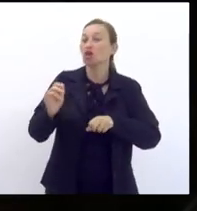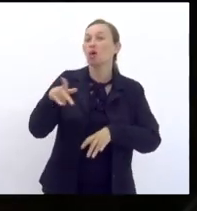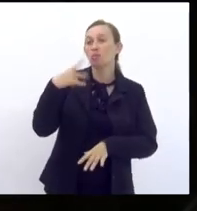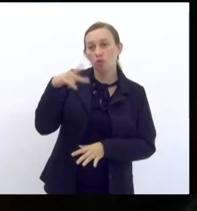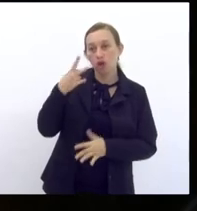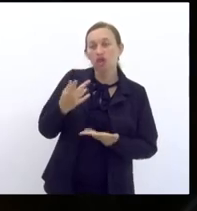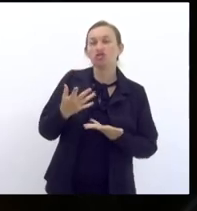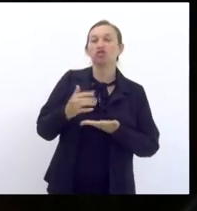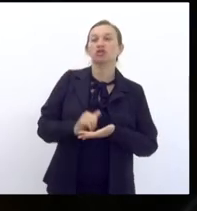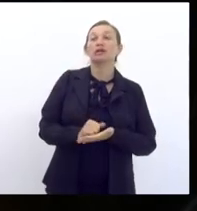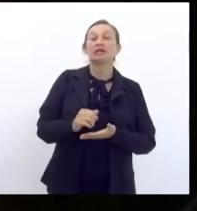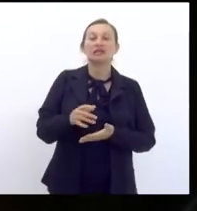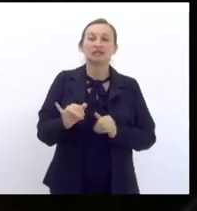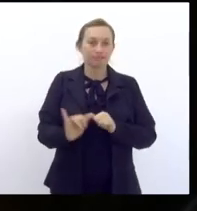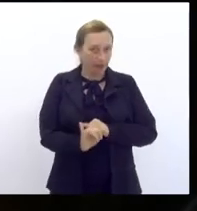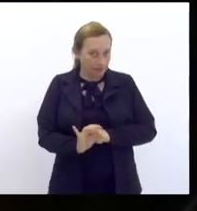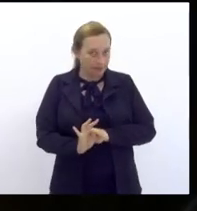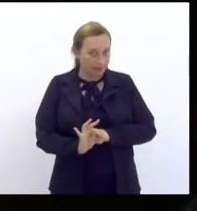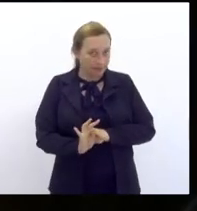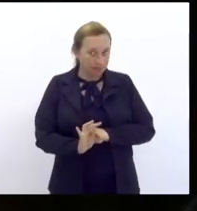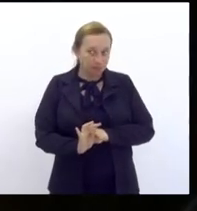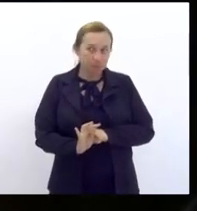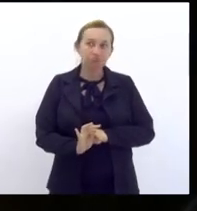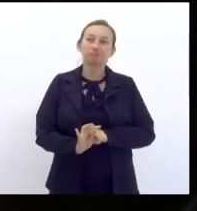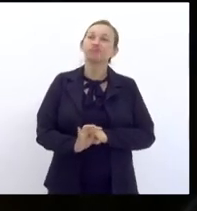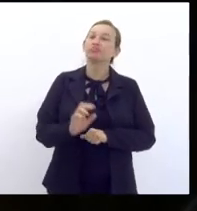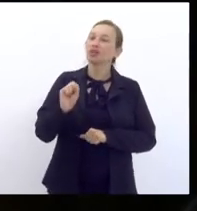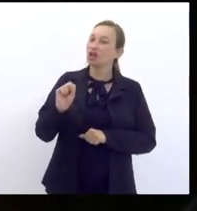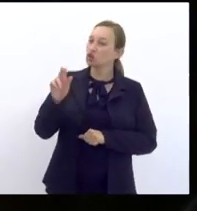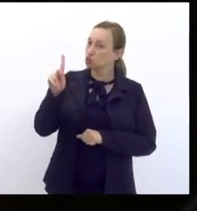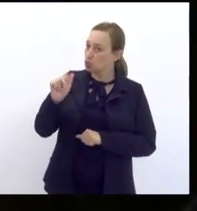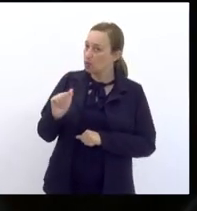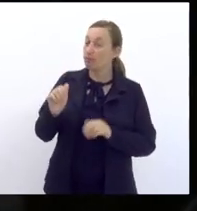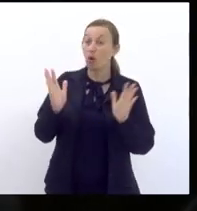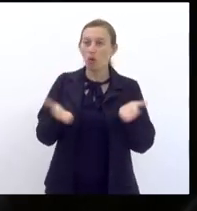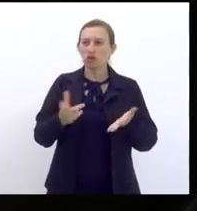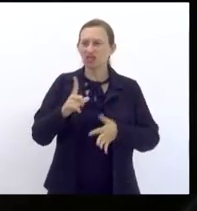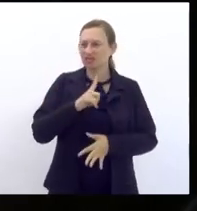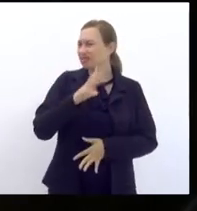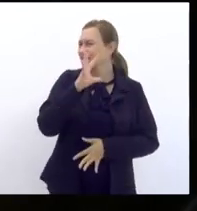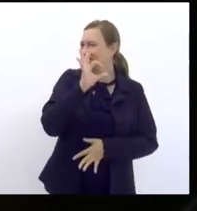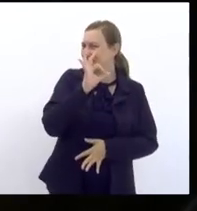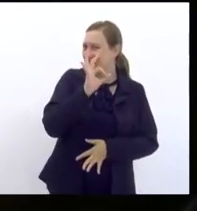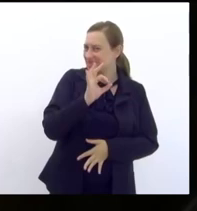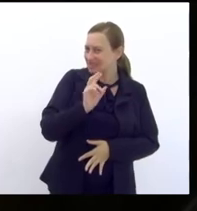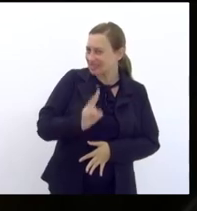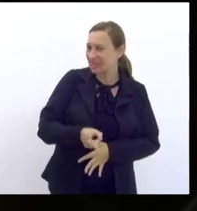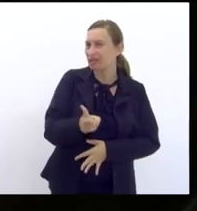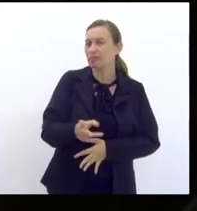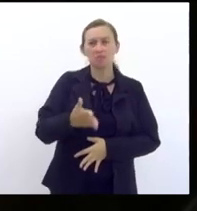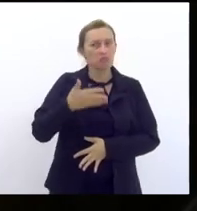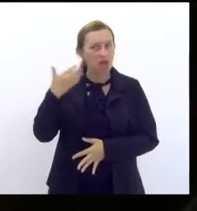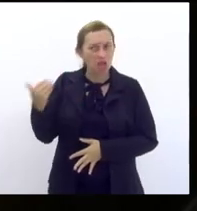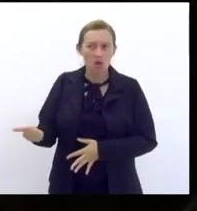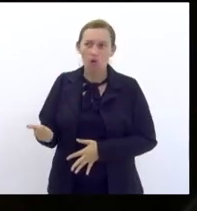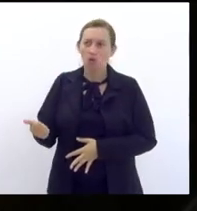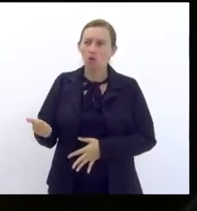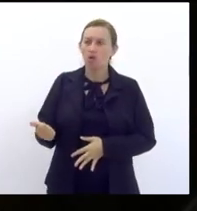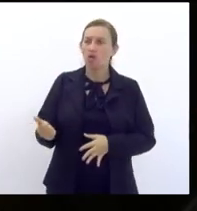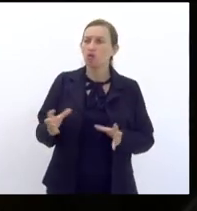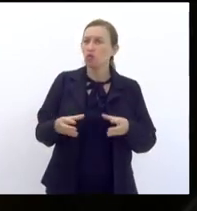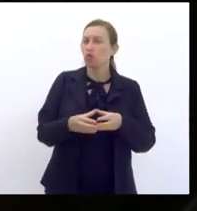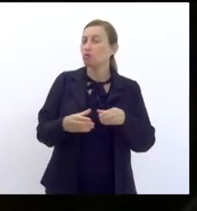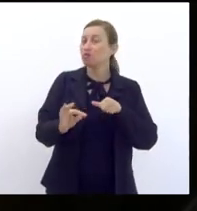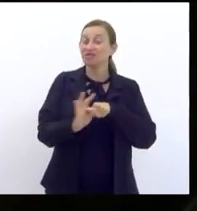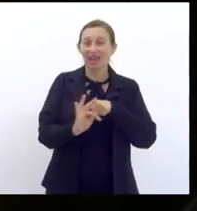né técnica é porque a suipa hoje ela tem sempre teve os melhores um dos melhores quadros de técnicos